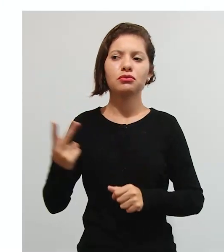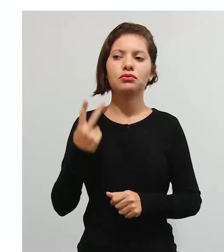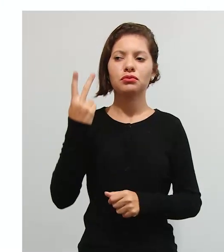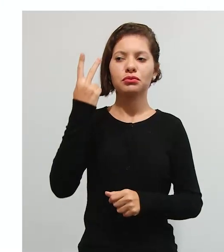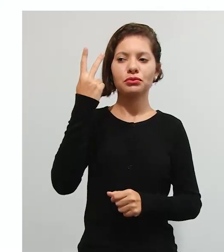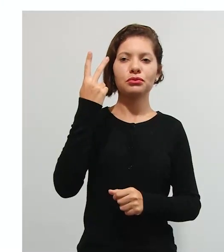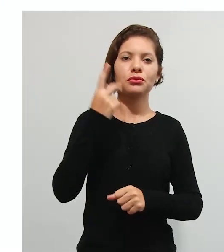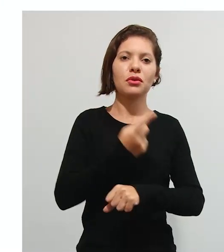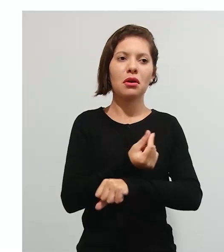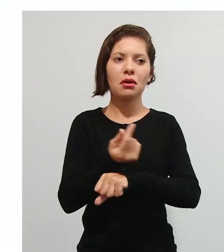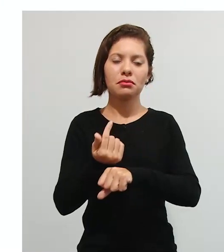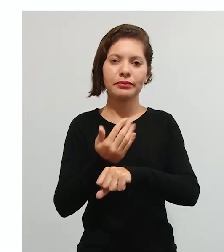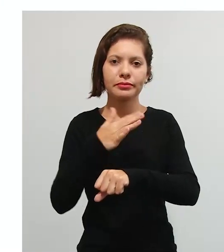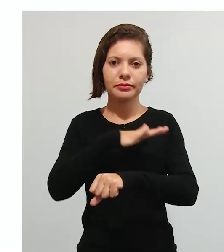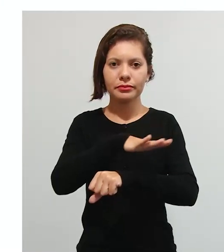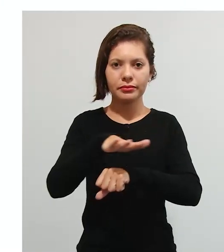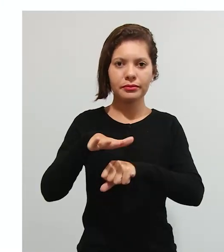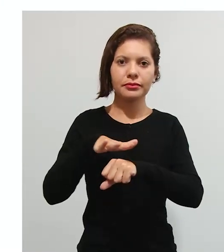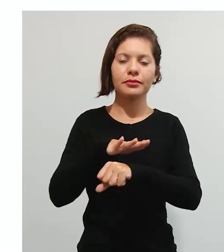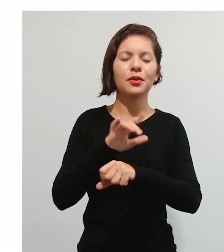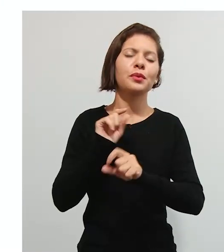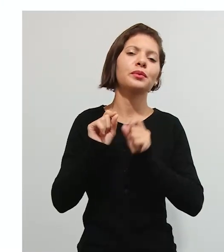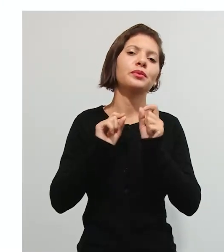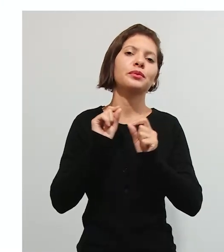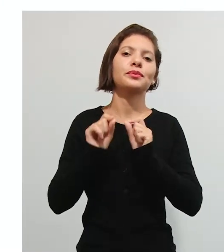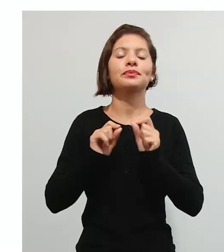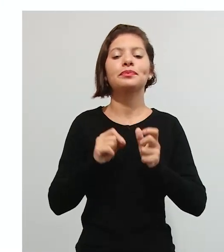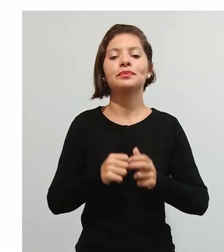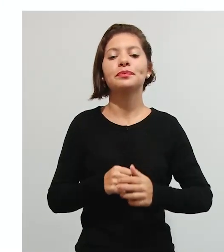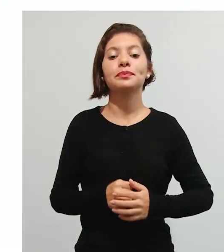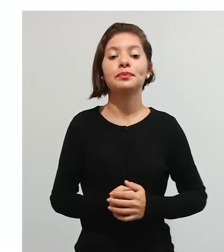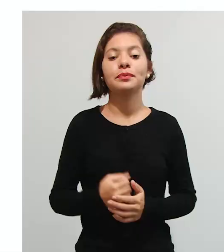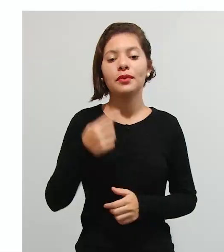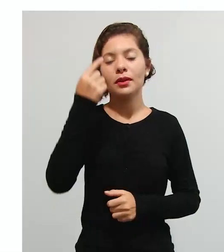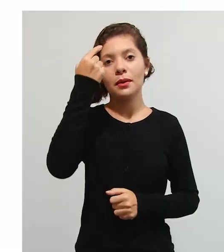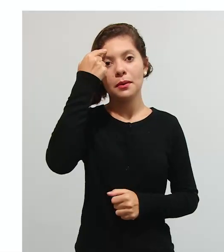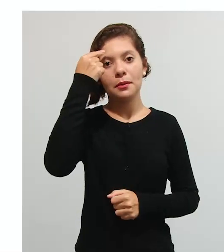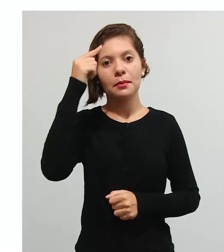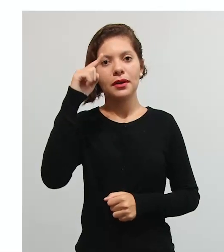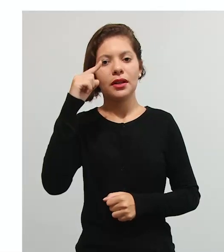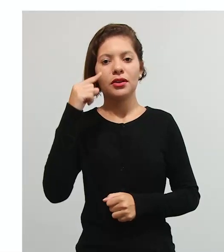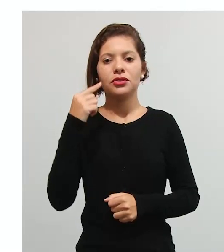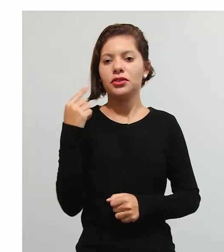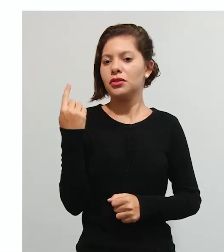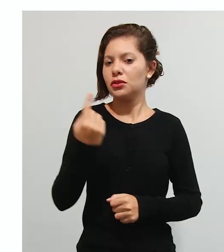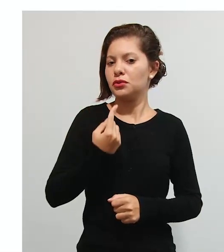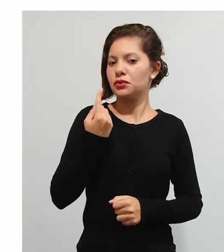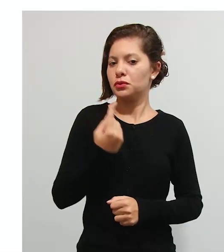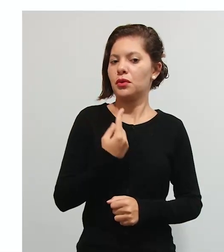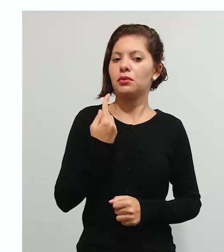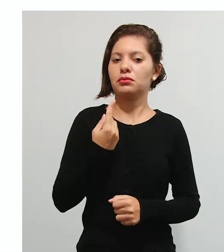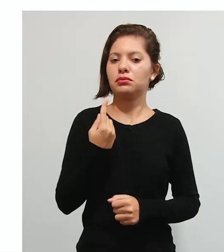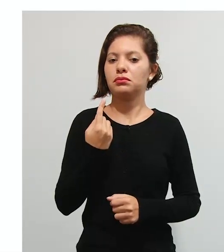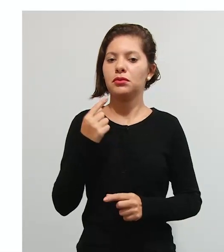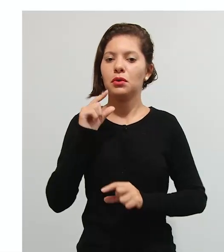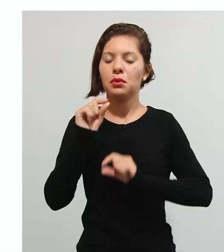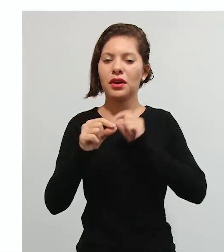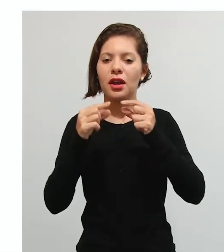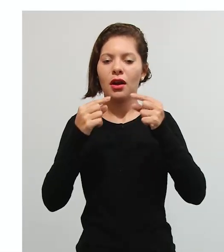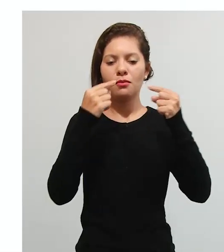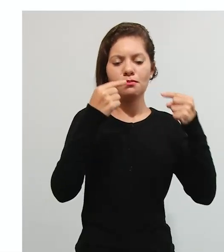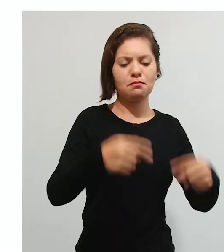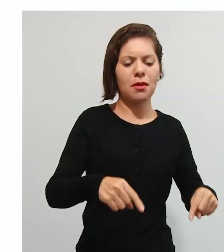valores do neoliberalismo? Os valores do neoliberalismo, ele traz uma ideia de individualismo, ele traz uma ideia